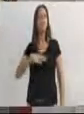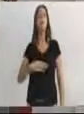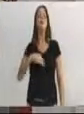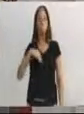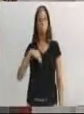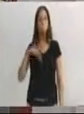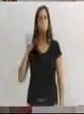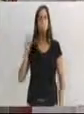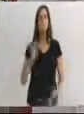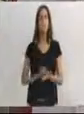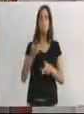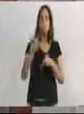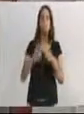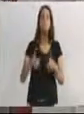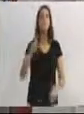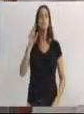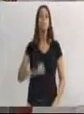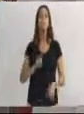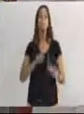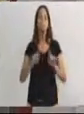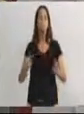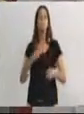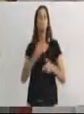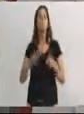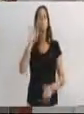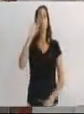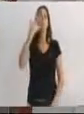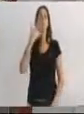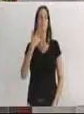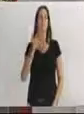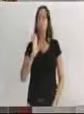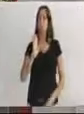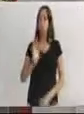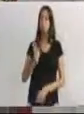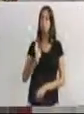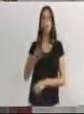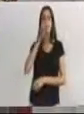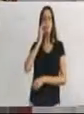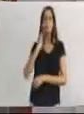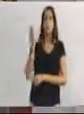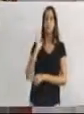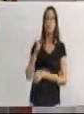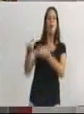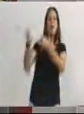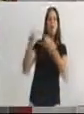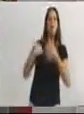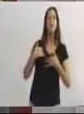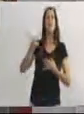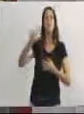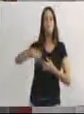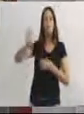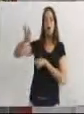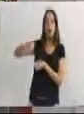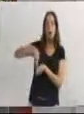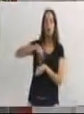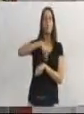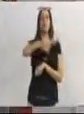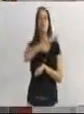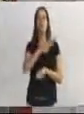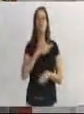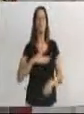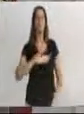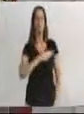faremos abordagem ou seja já relatou alguns casos pra mim que eu levarei ao gabinete do prefeito apoio para que possa atuar da forma com que atua em todos os